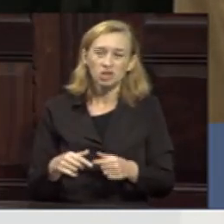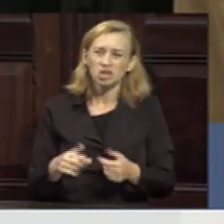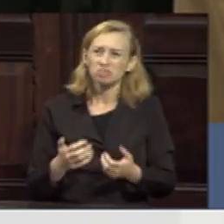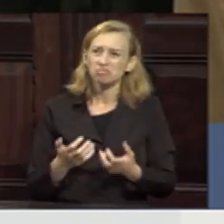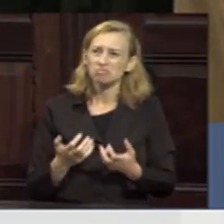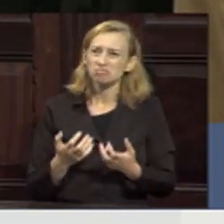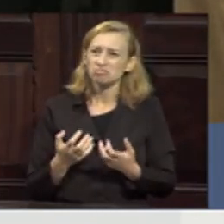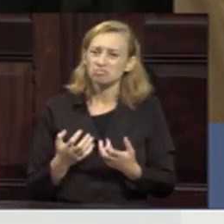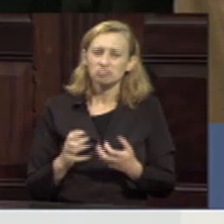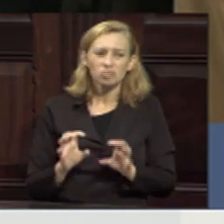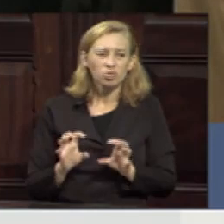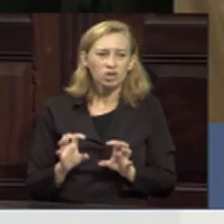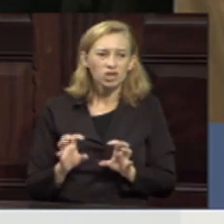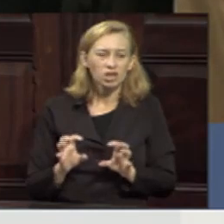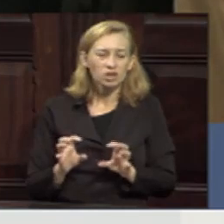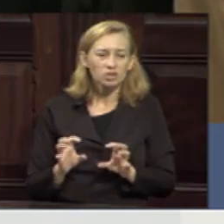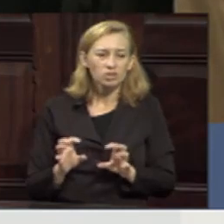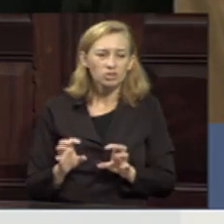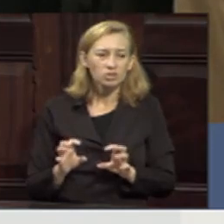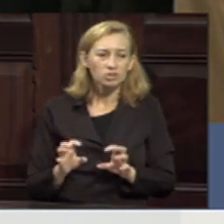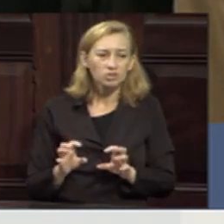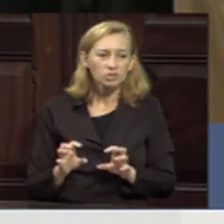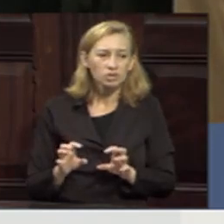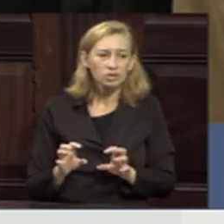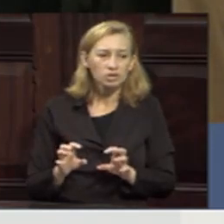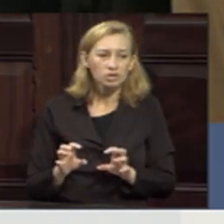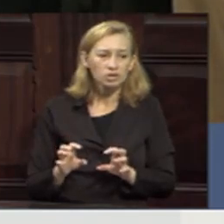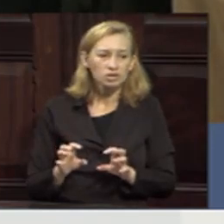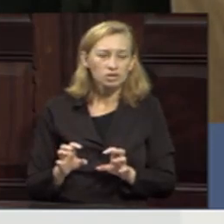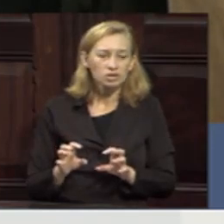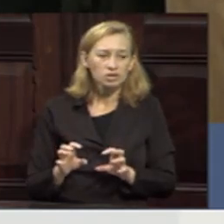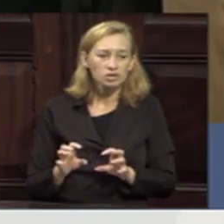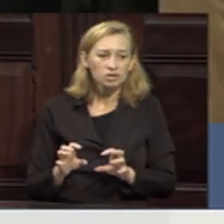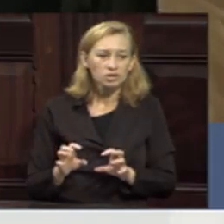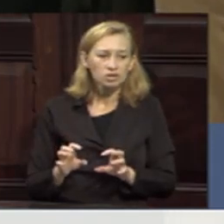entrar em nenhum lugar comum, mas a Marielle é mulher,